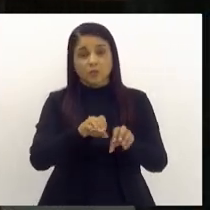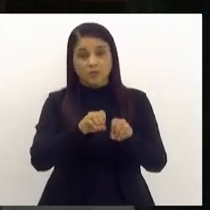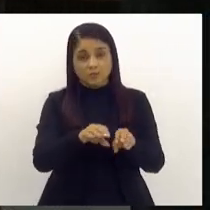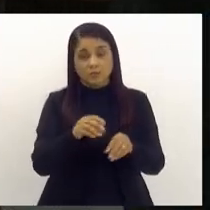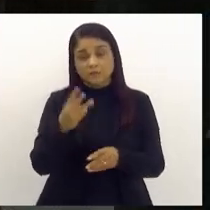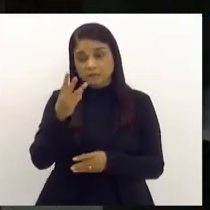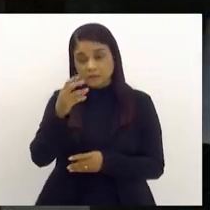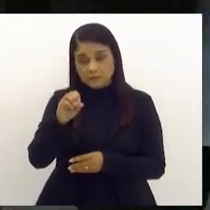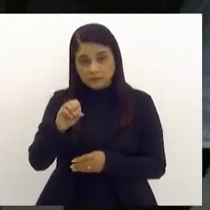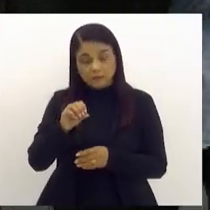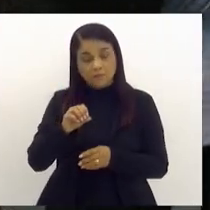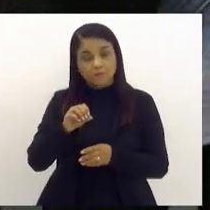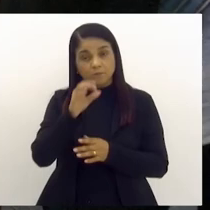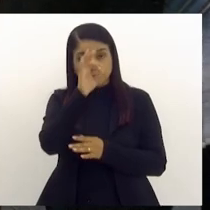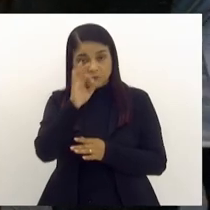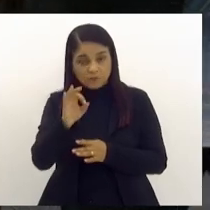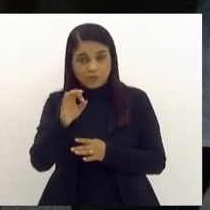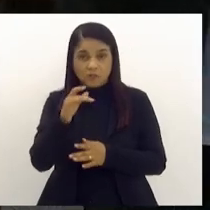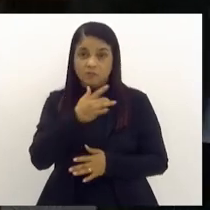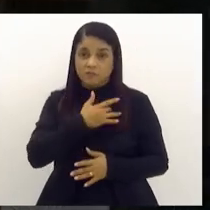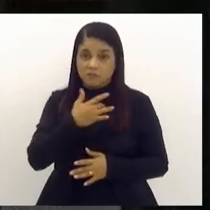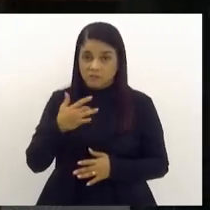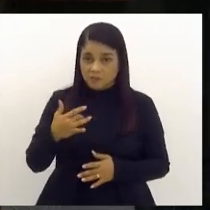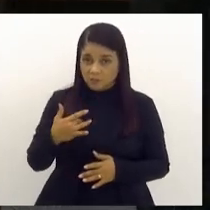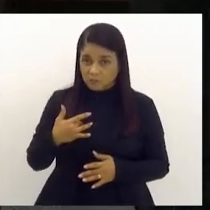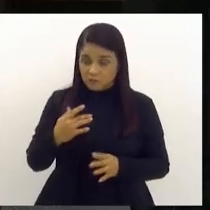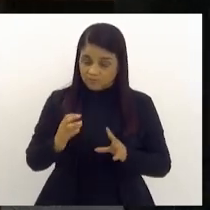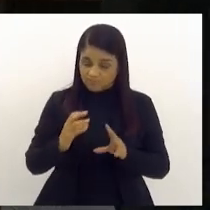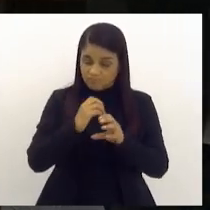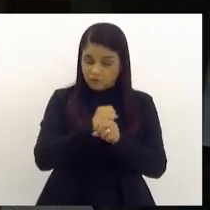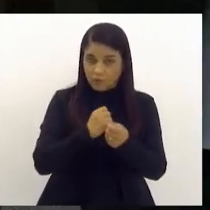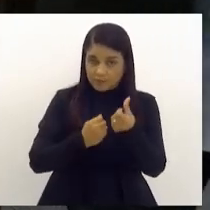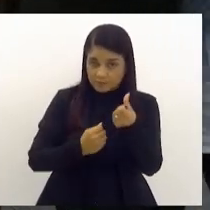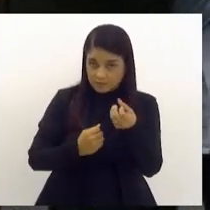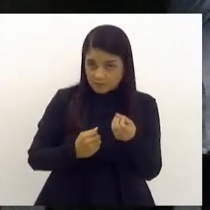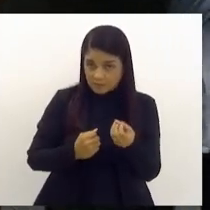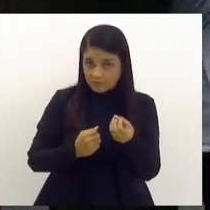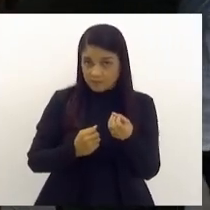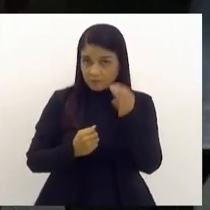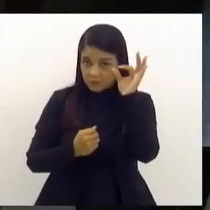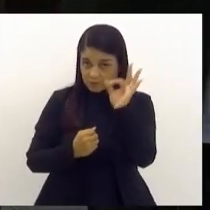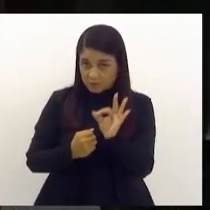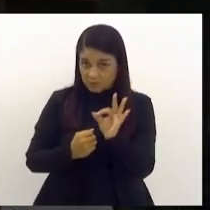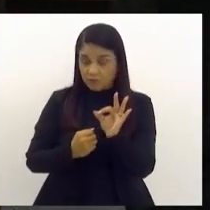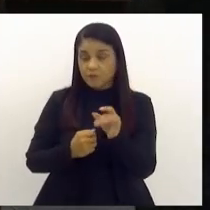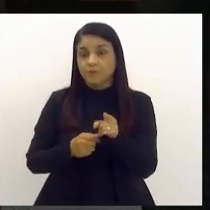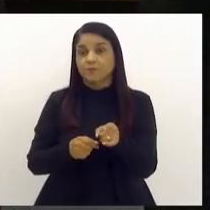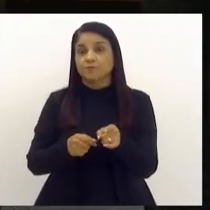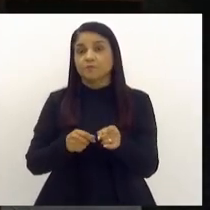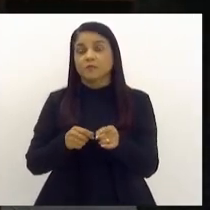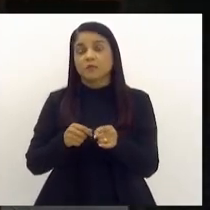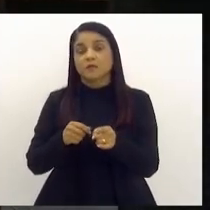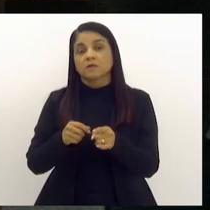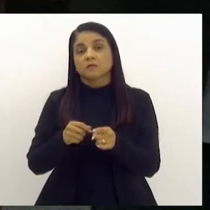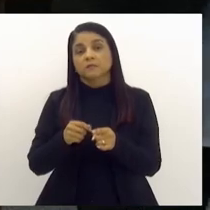para saúde, que somam 60%, por via de